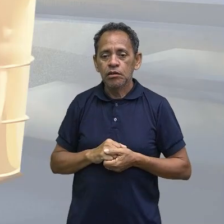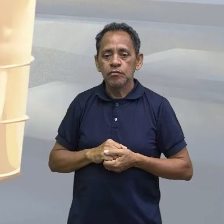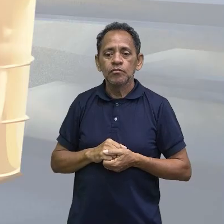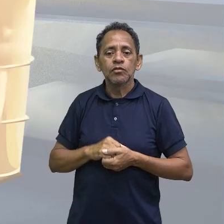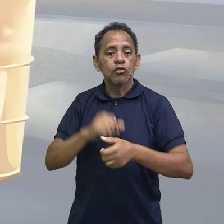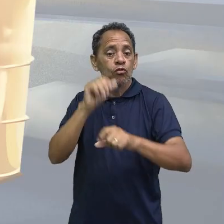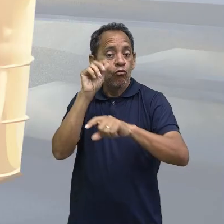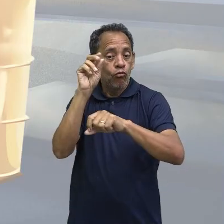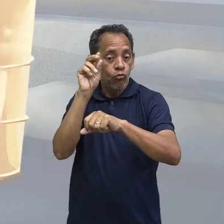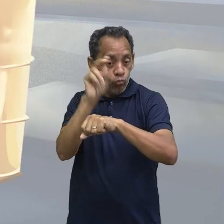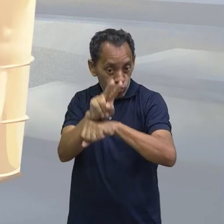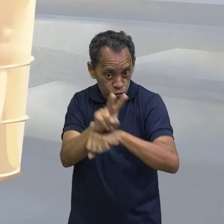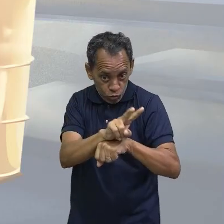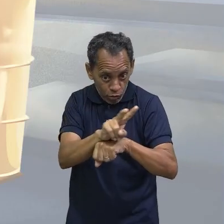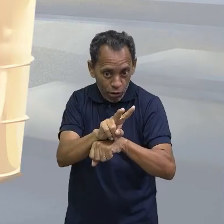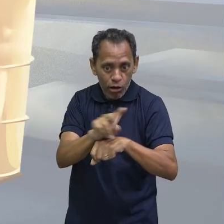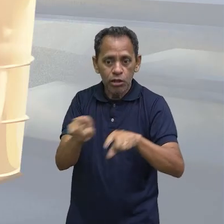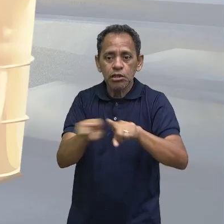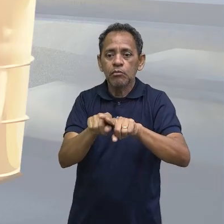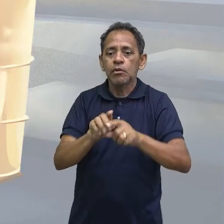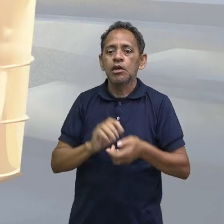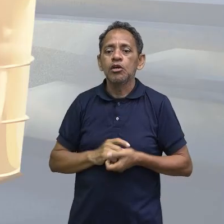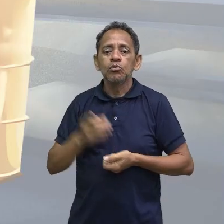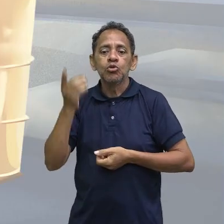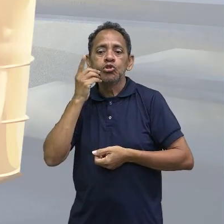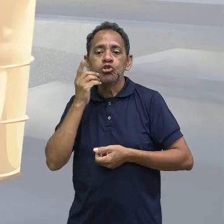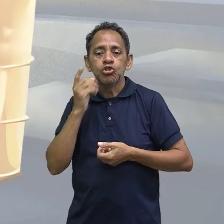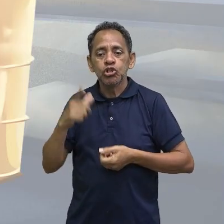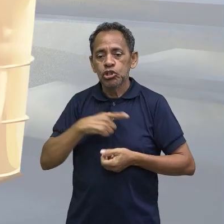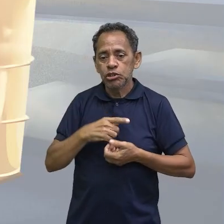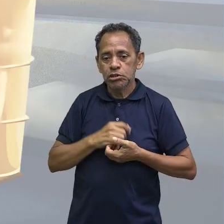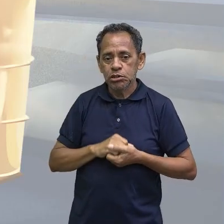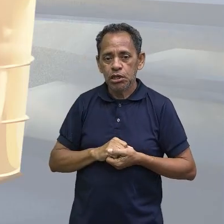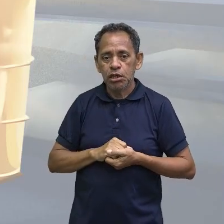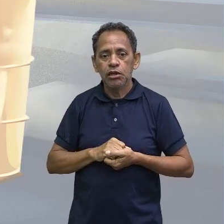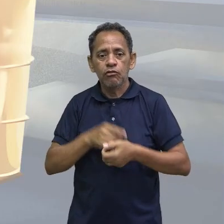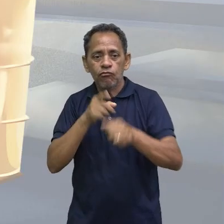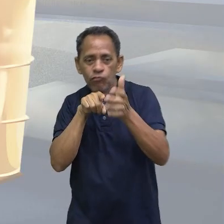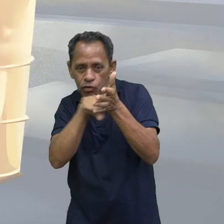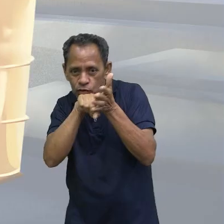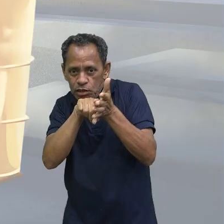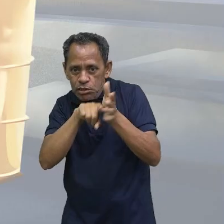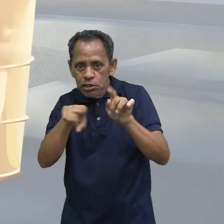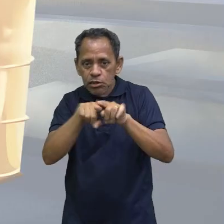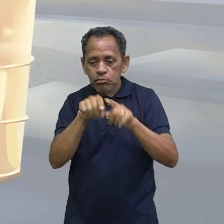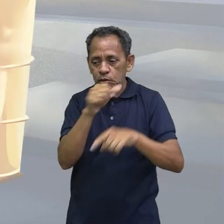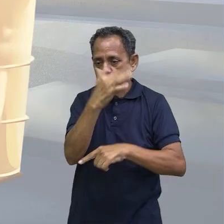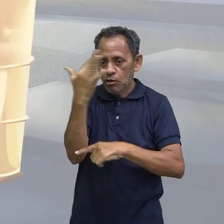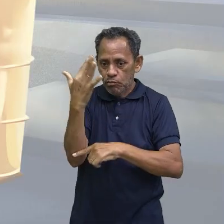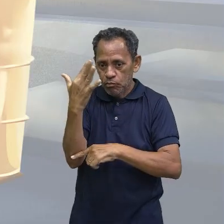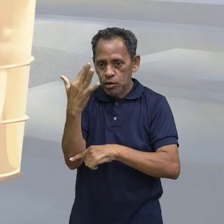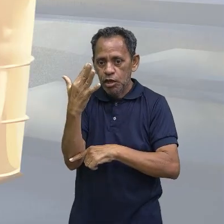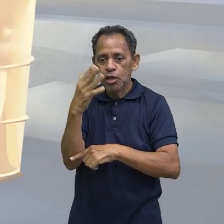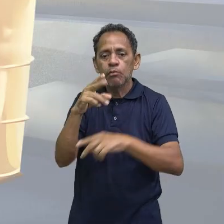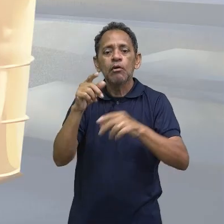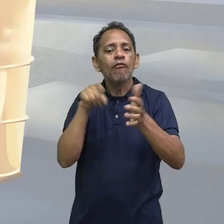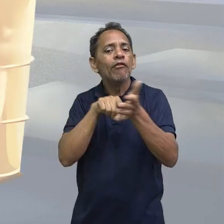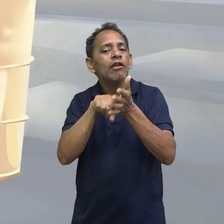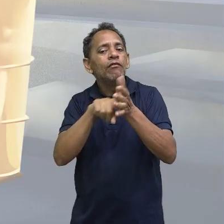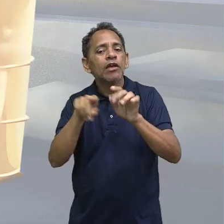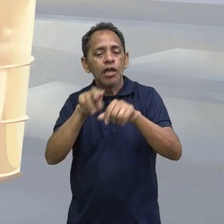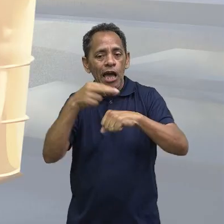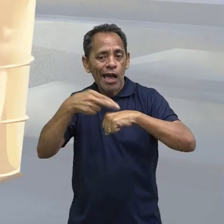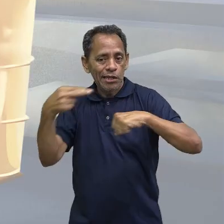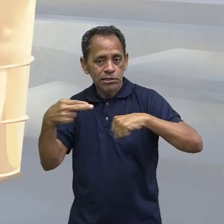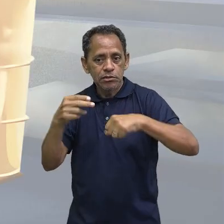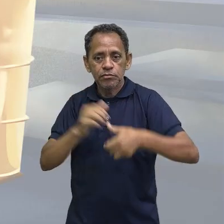vigiado 24 horas por dia e possui um sistema de monitoramento ambiental, né, para detectar a radiação. Bom, a Comissão